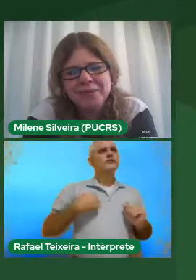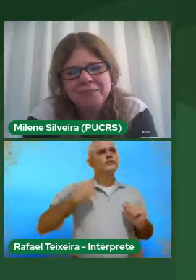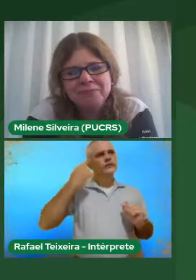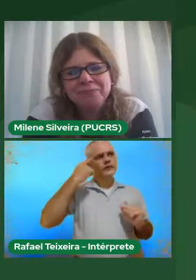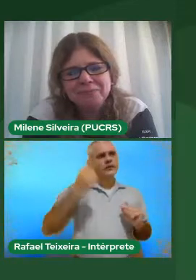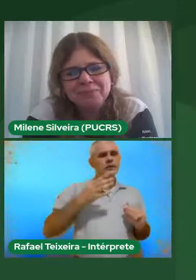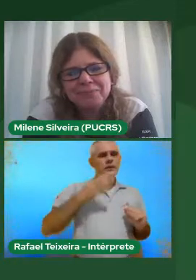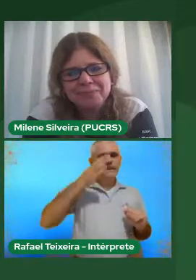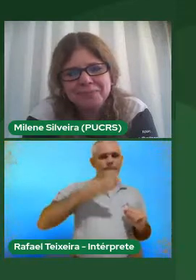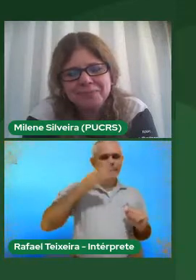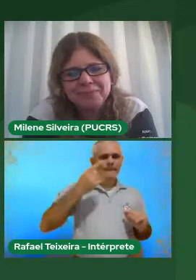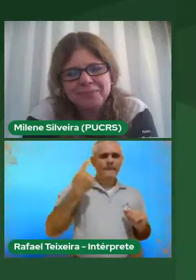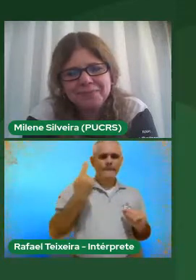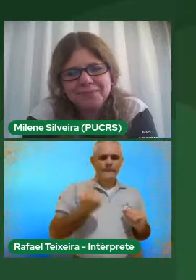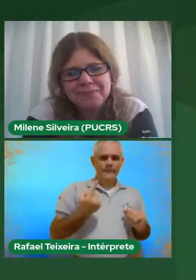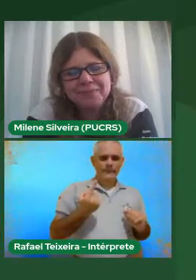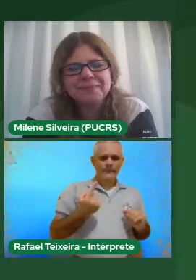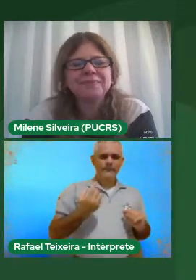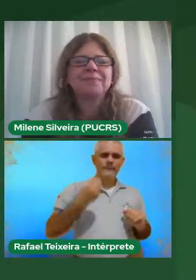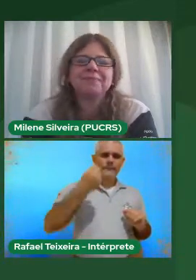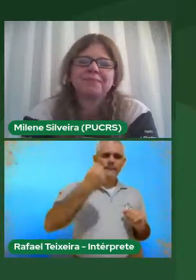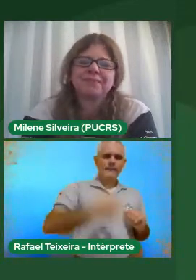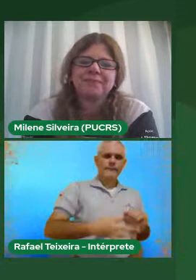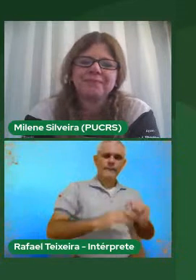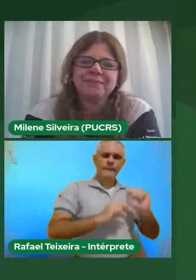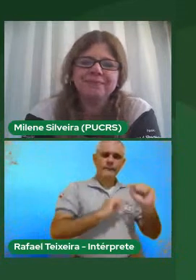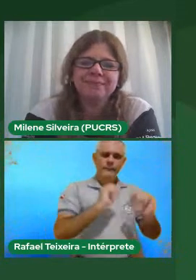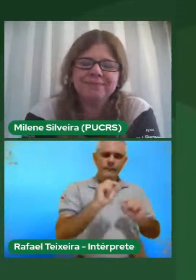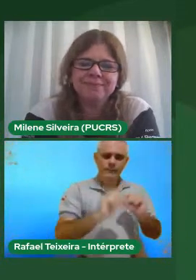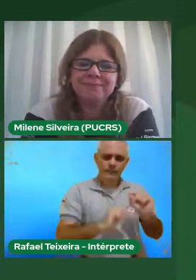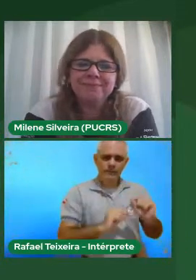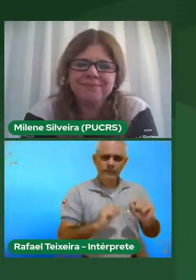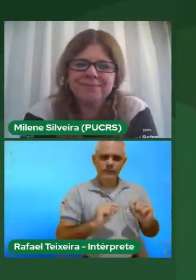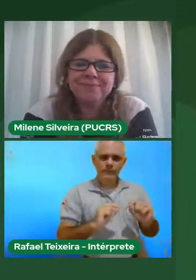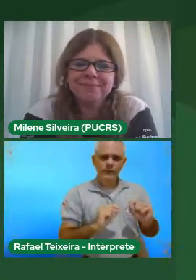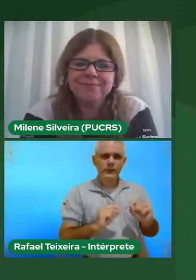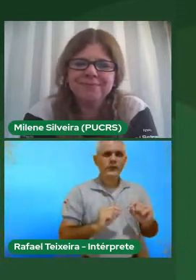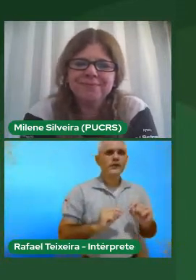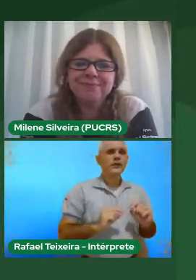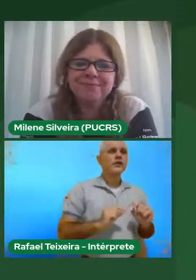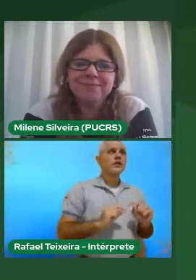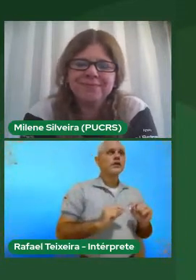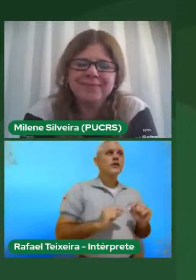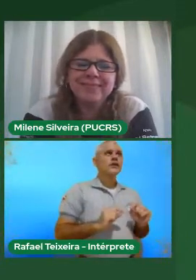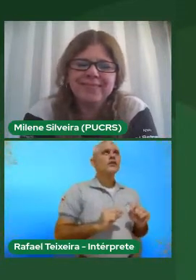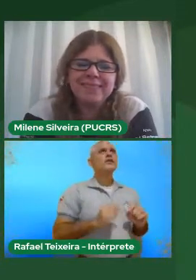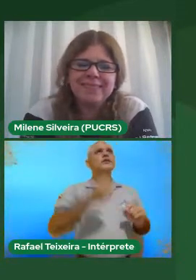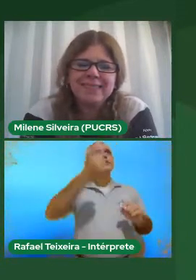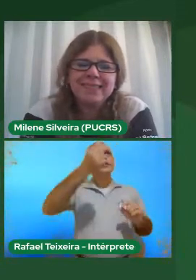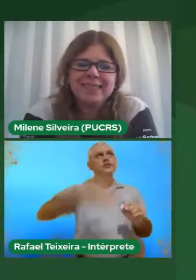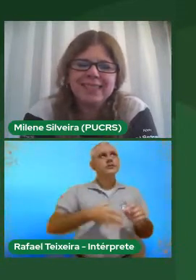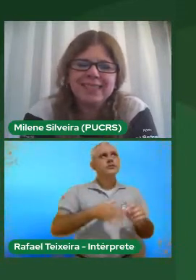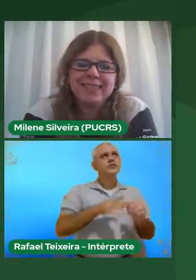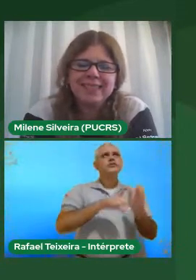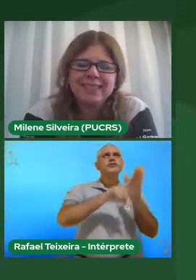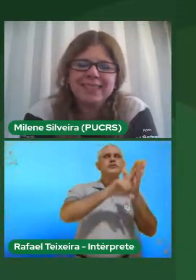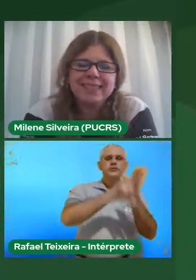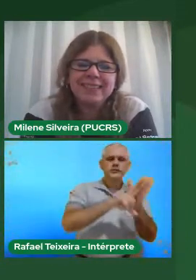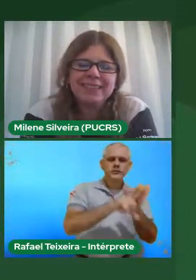sobre a importância de um tópico de pesquisa, que era um tópico de pesquisa da Milene na época, que era sobre sistemas de